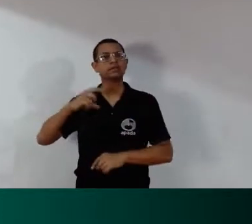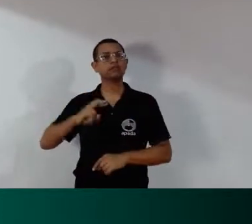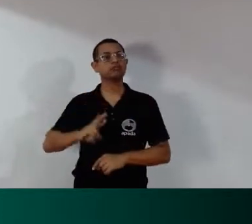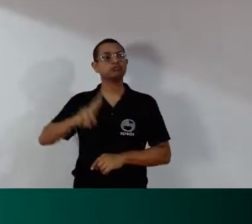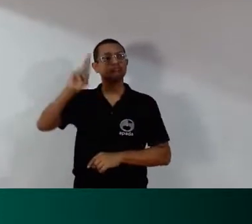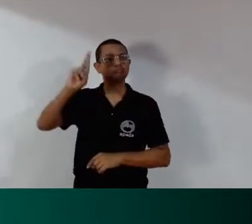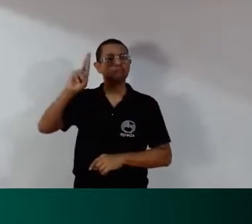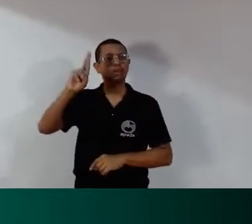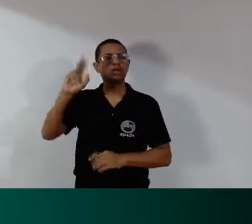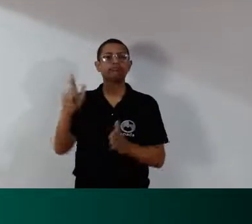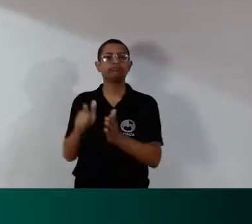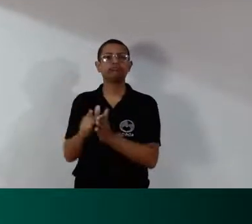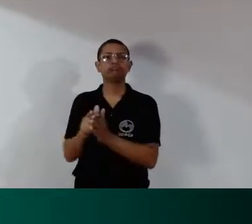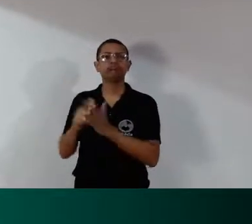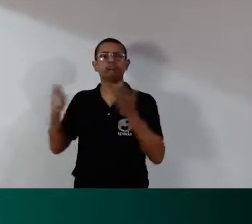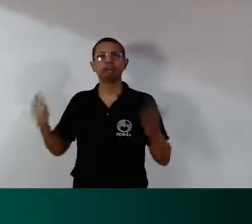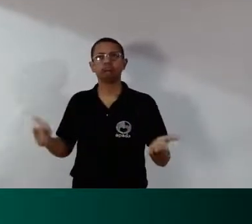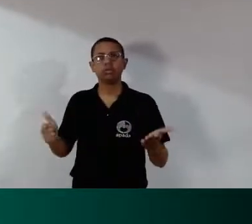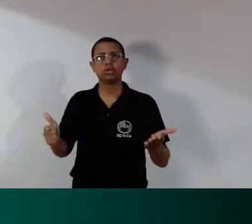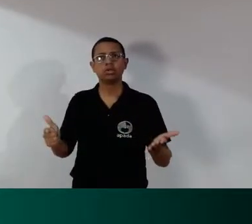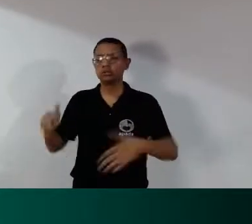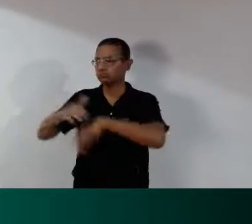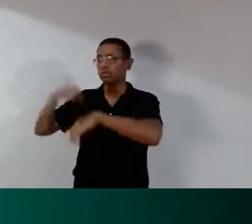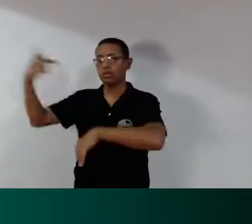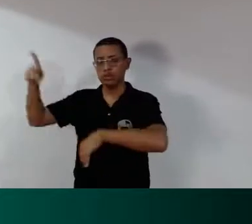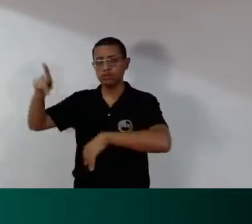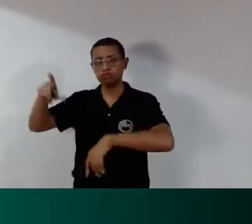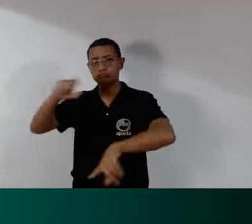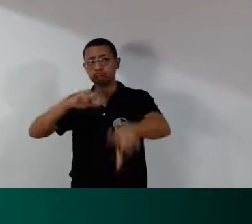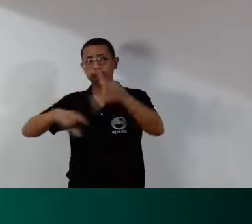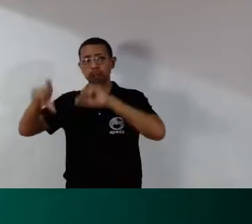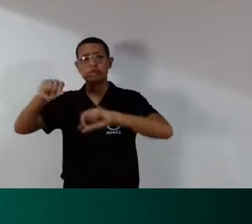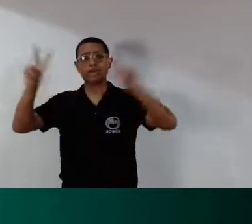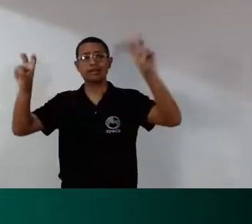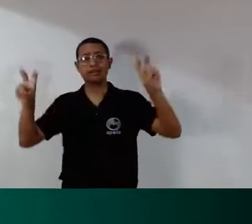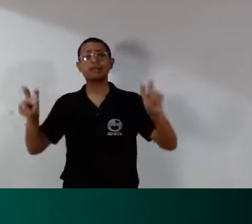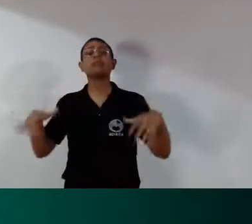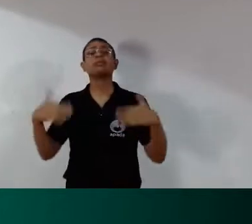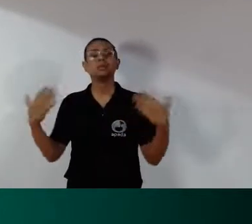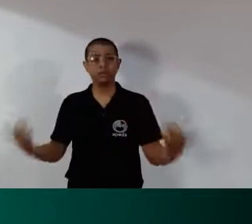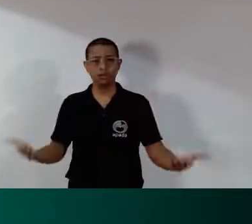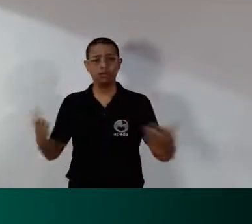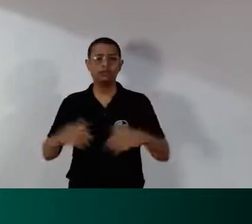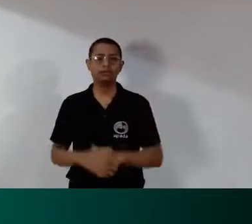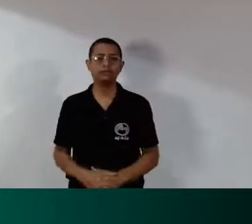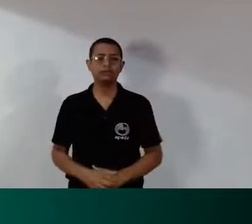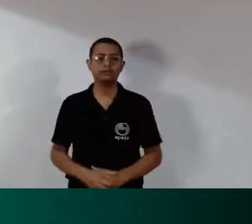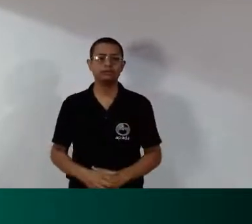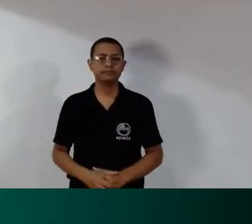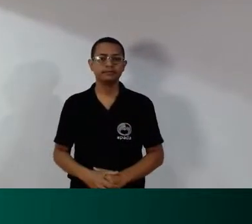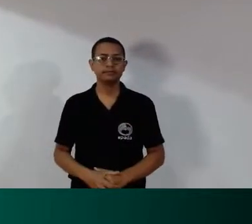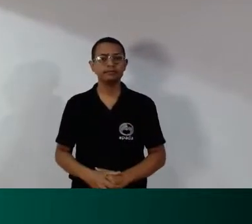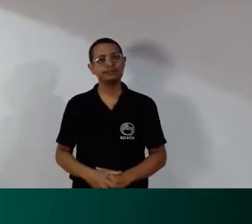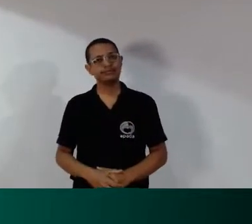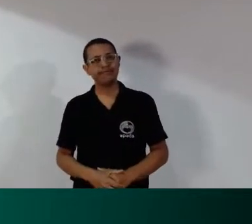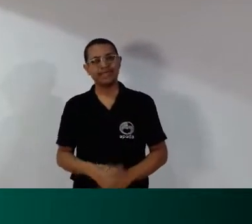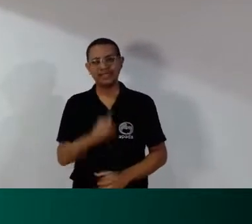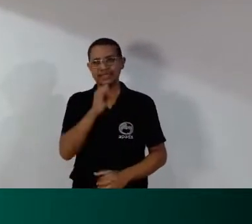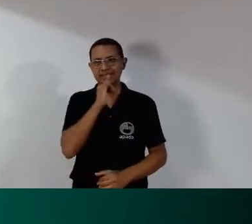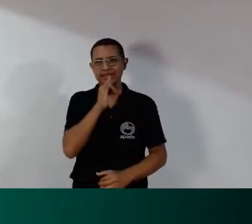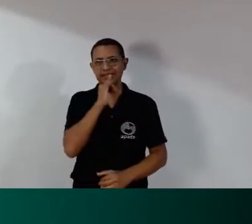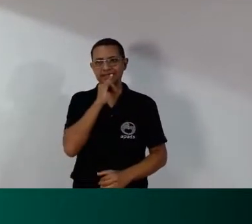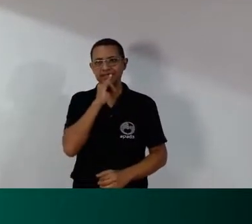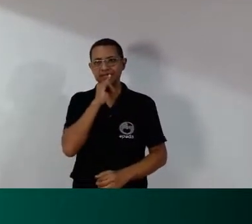quem é dono que escolhe o que vai a história do quem é Dona é quem paga a banda escolhe a música